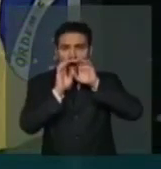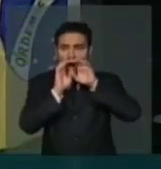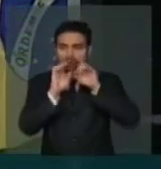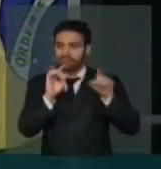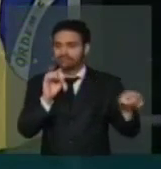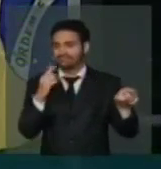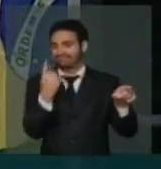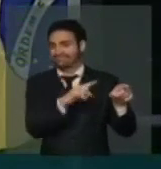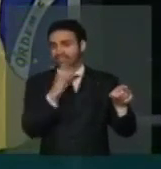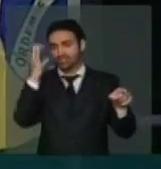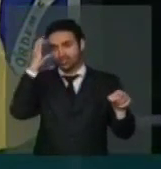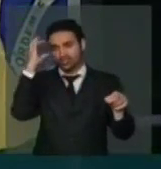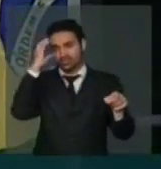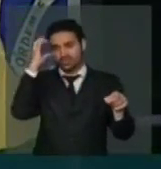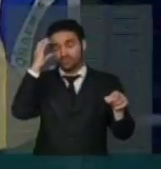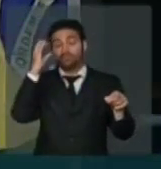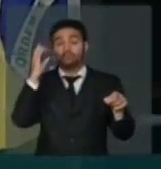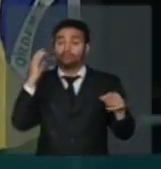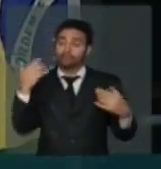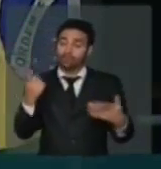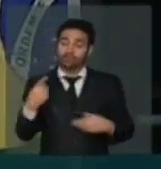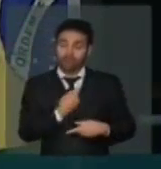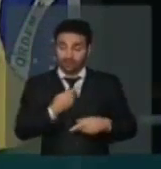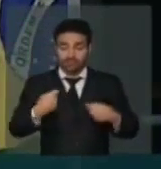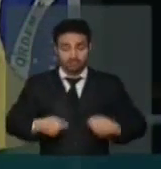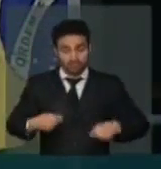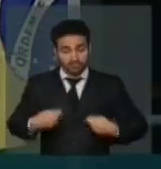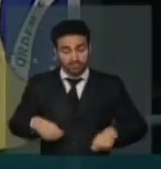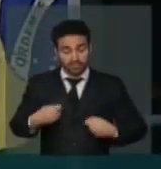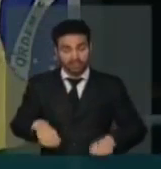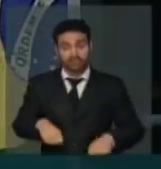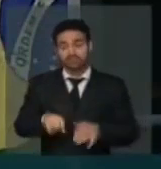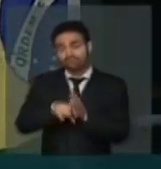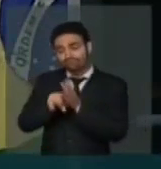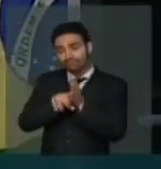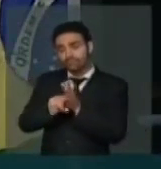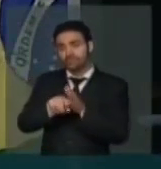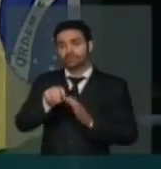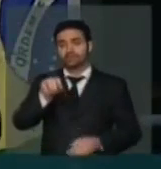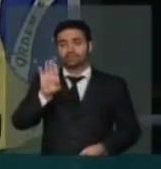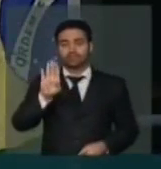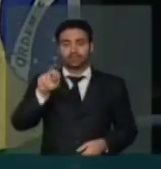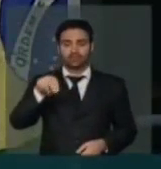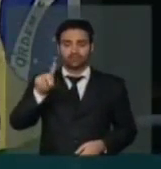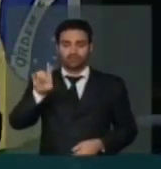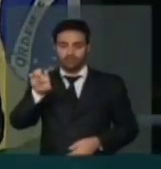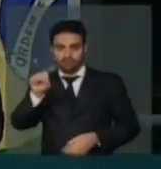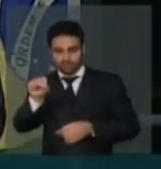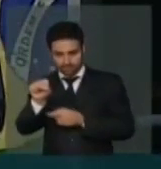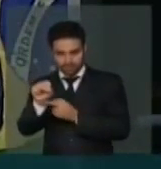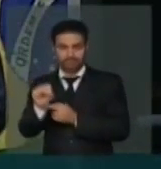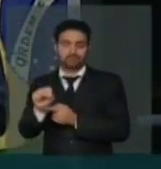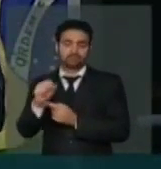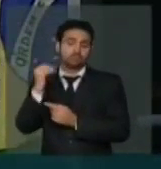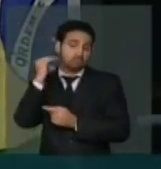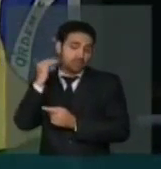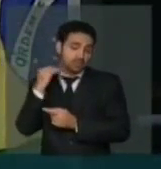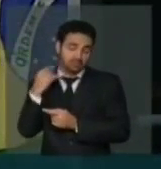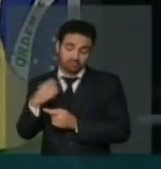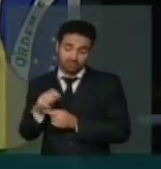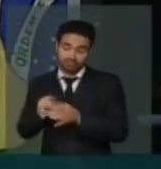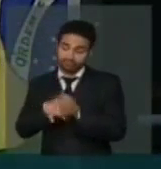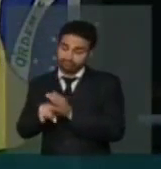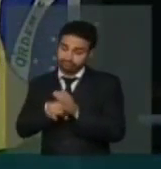presidente, precisamos apurar o BNDES. Esse BNDES que